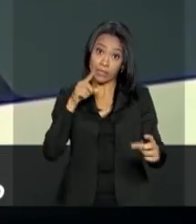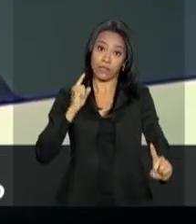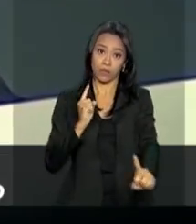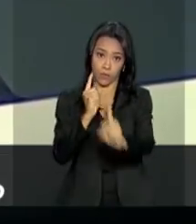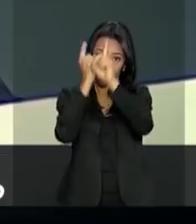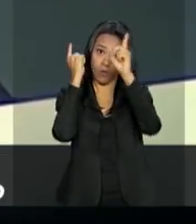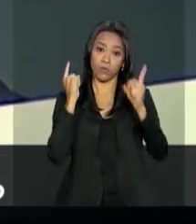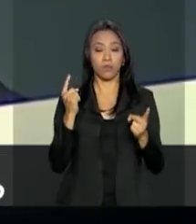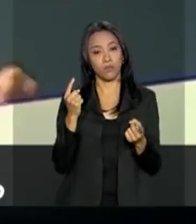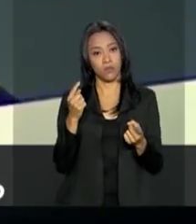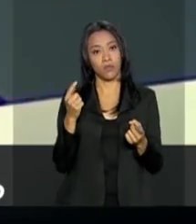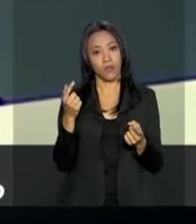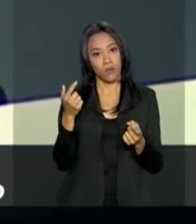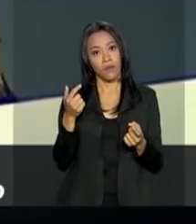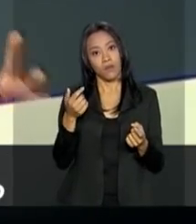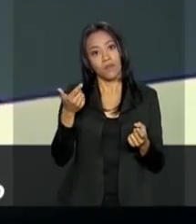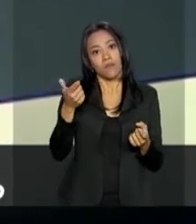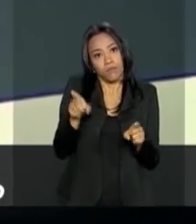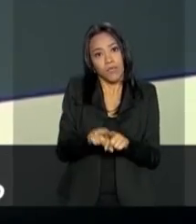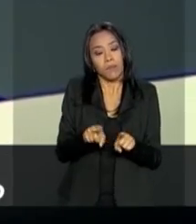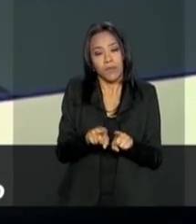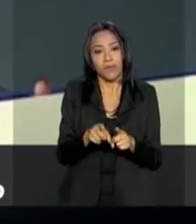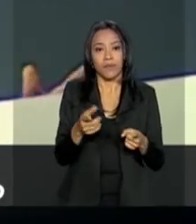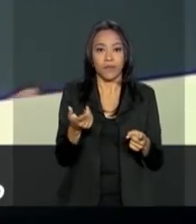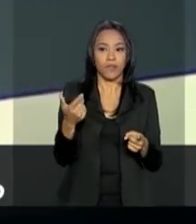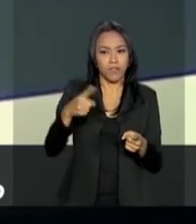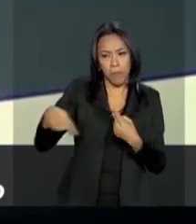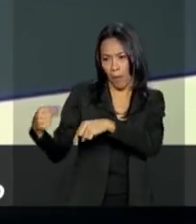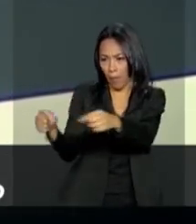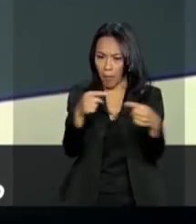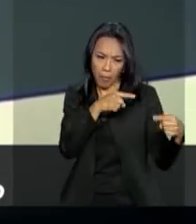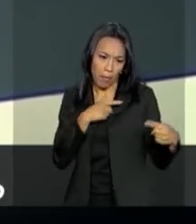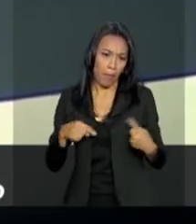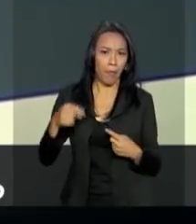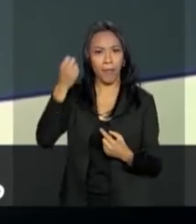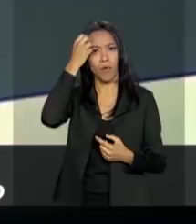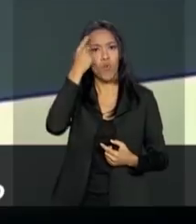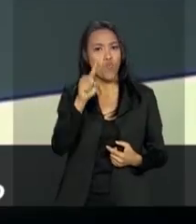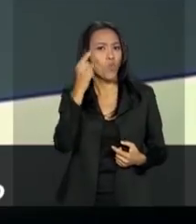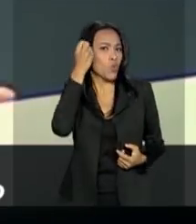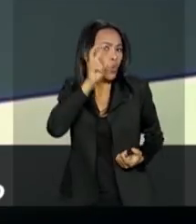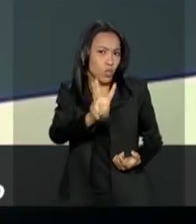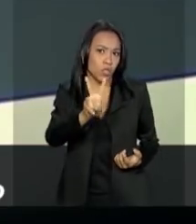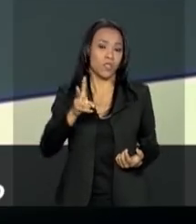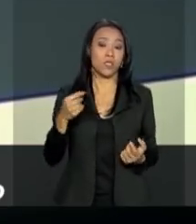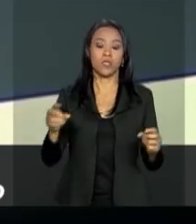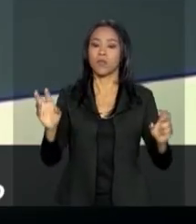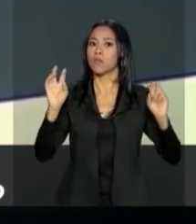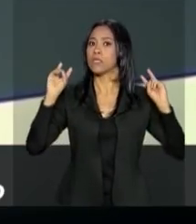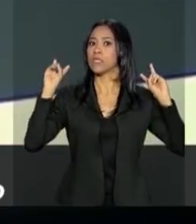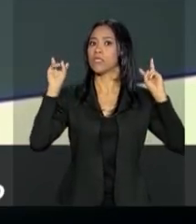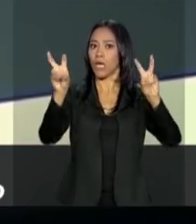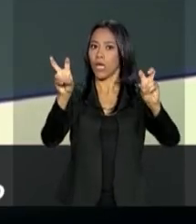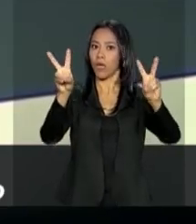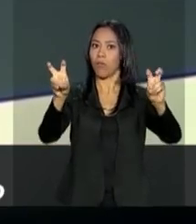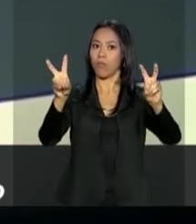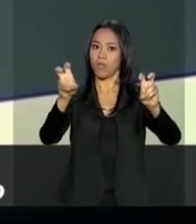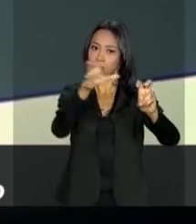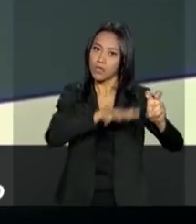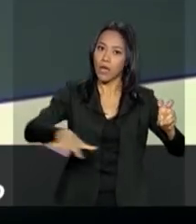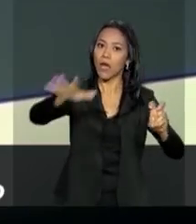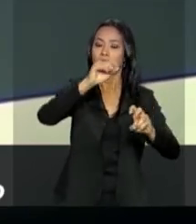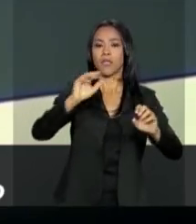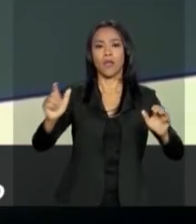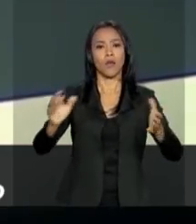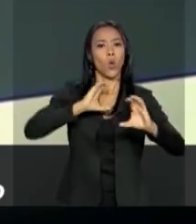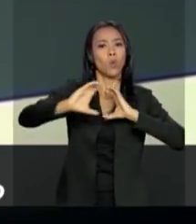as circunstâncias dos senhores e senhoras debater e durante um ou dois dias os grandes temas da comunicação no nosso